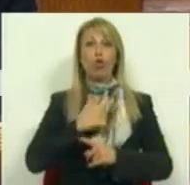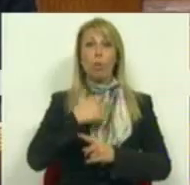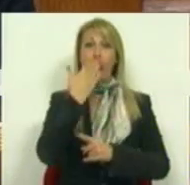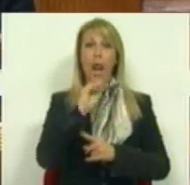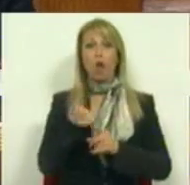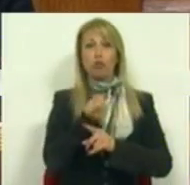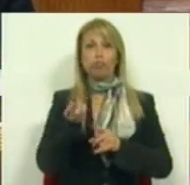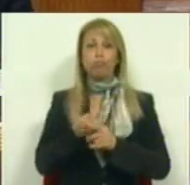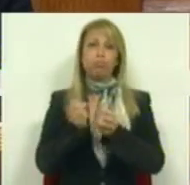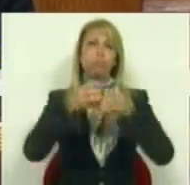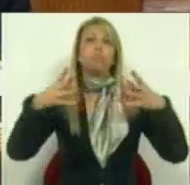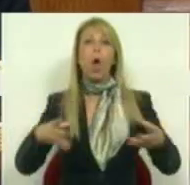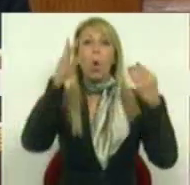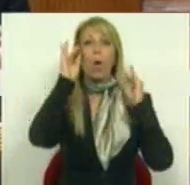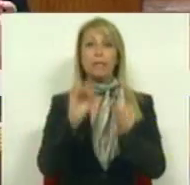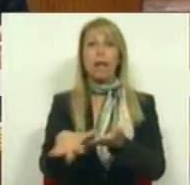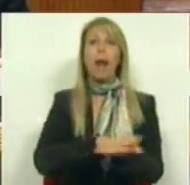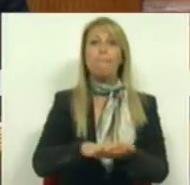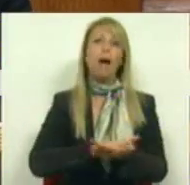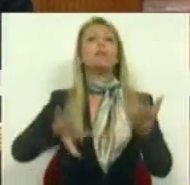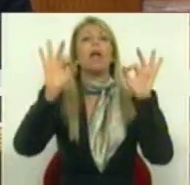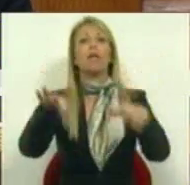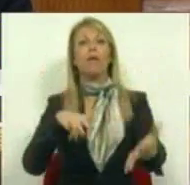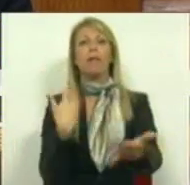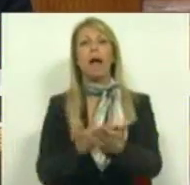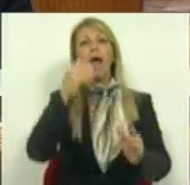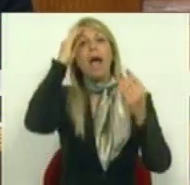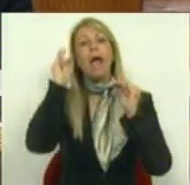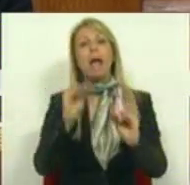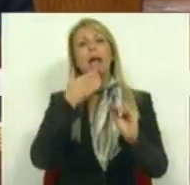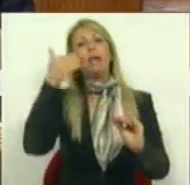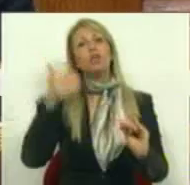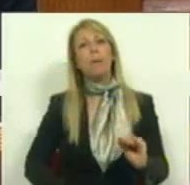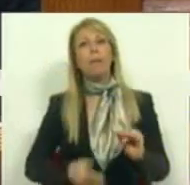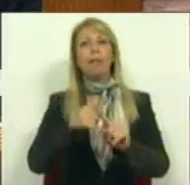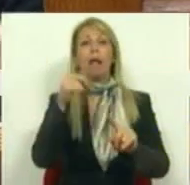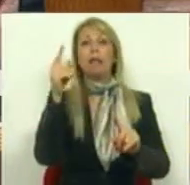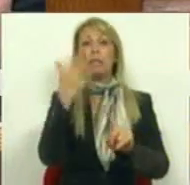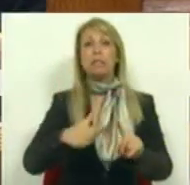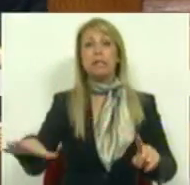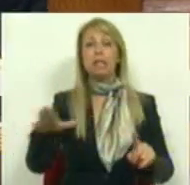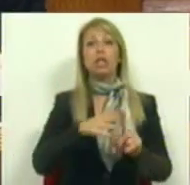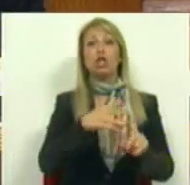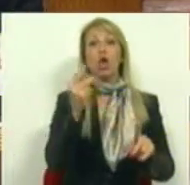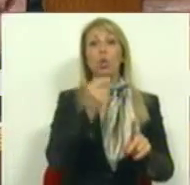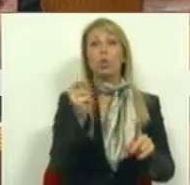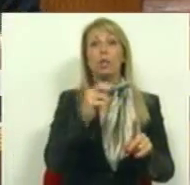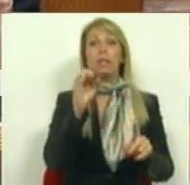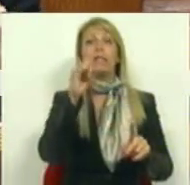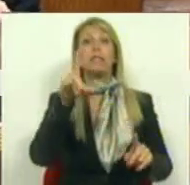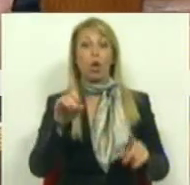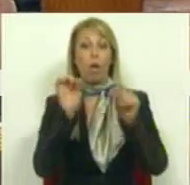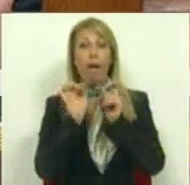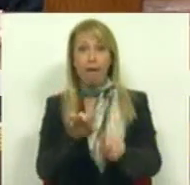básico e que pôs ponto final ao ensino experimental das ciências no 2º e no 3º ciclo. E é destas medidas que